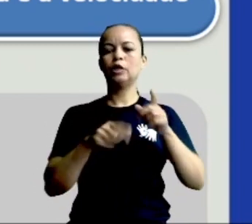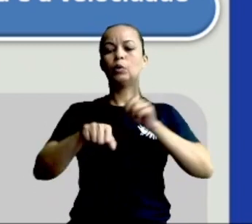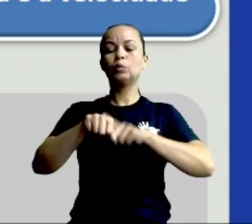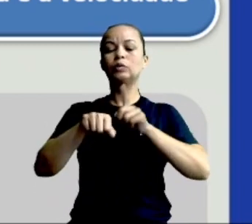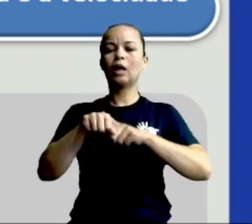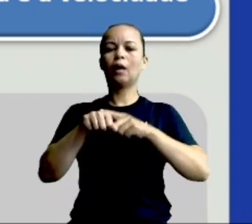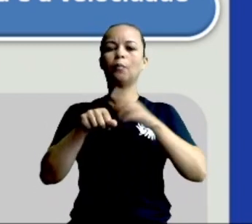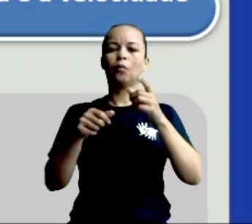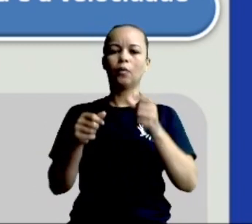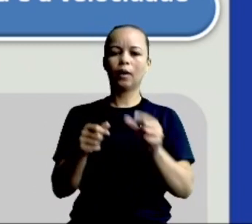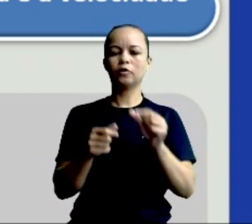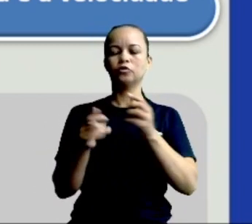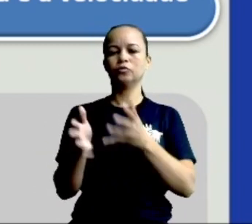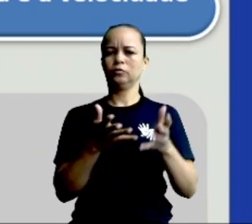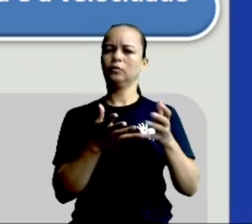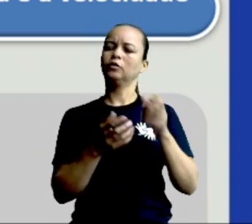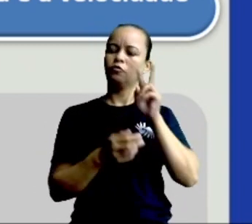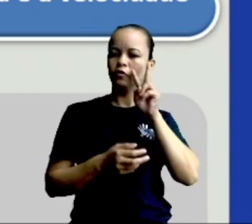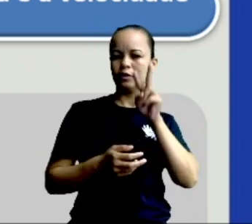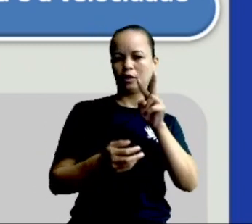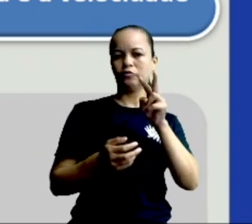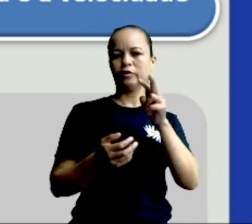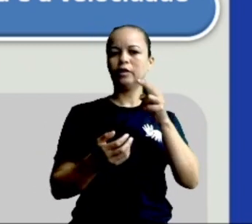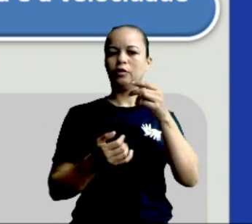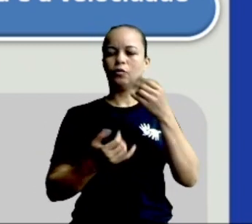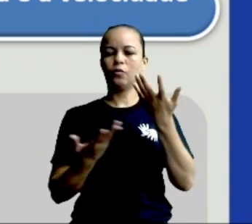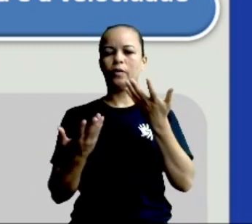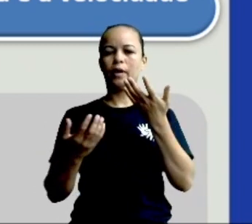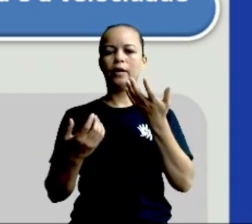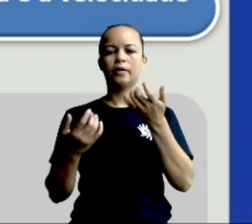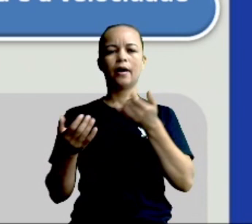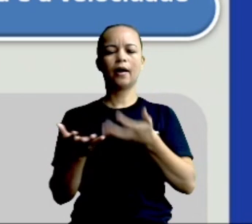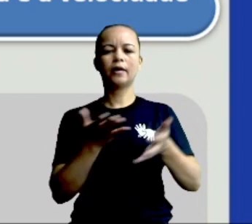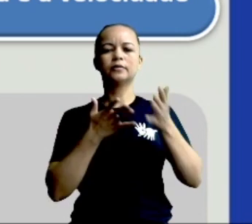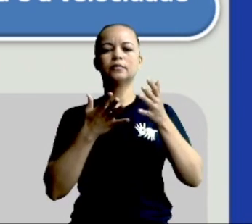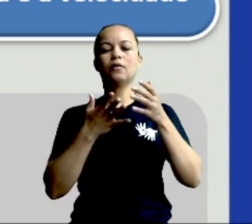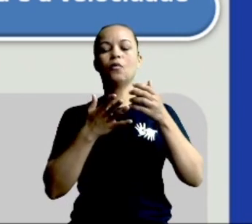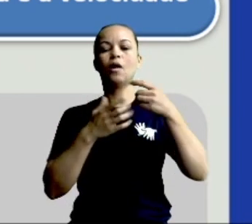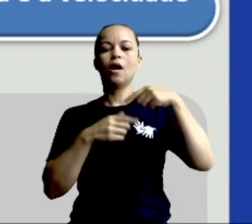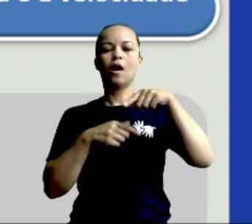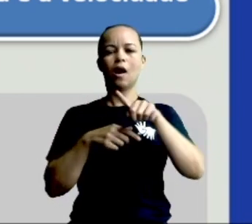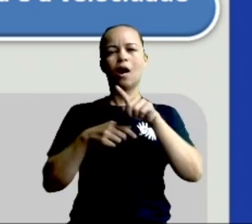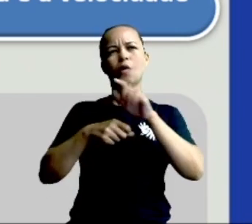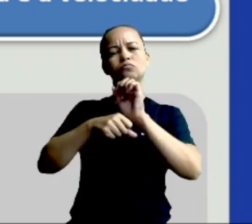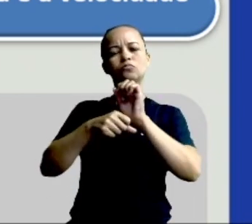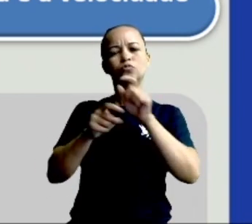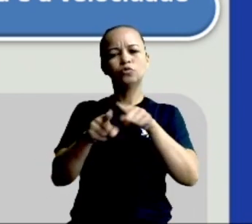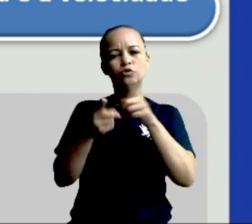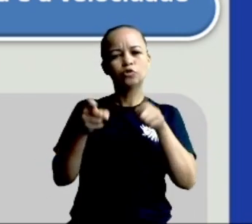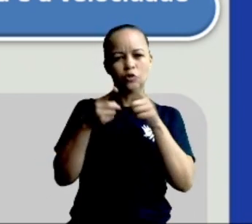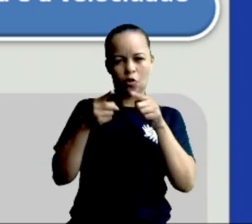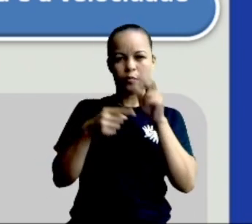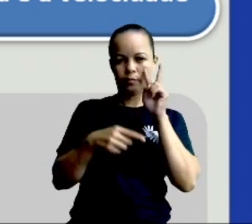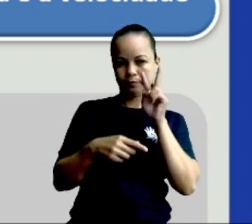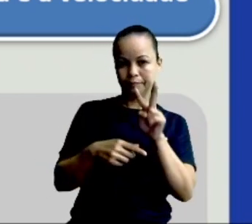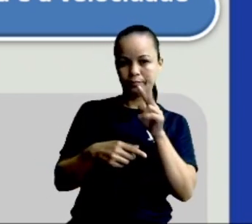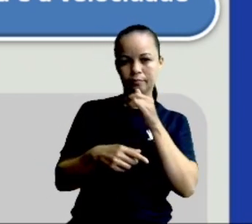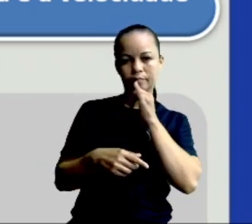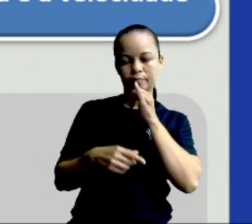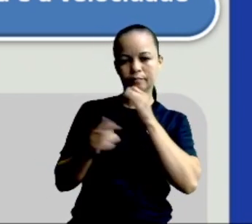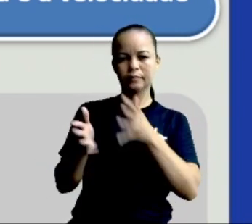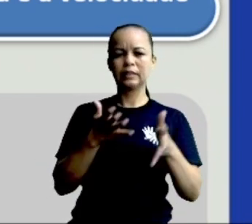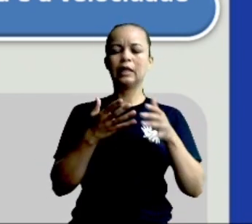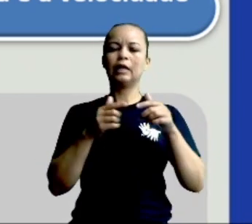algumas animações que vocês viram com relação ao shopping, né? Então, é a variação de quê, professor? É a relação